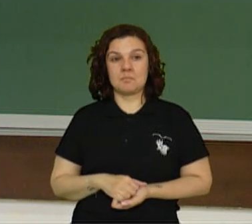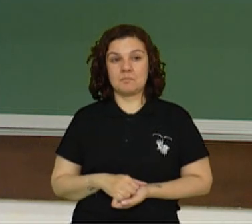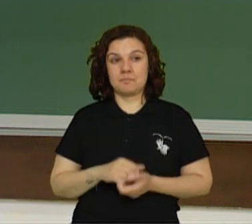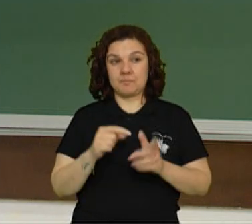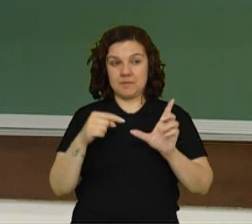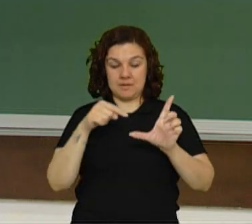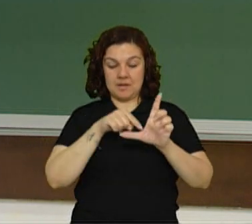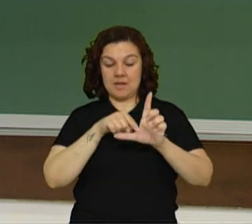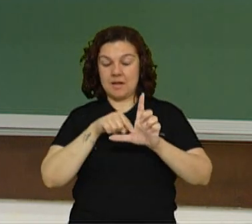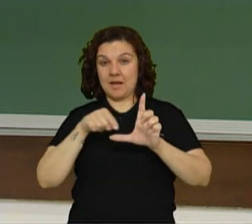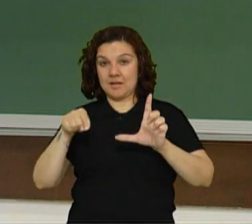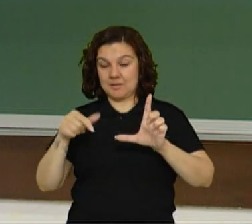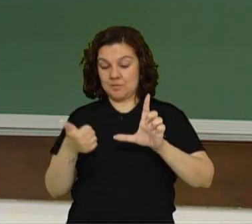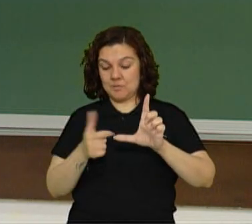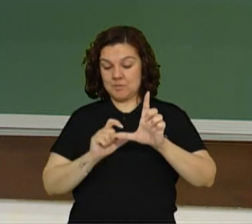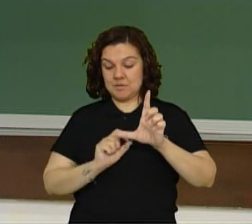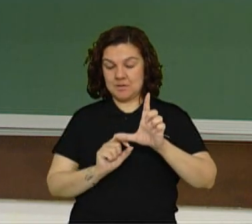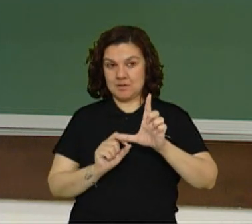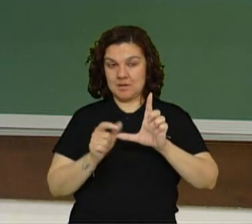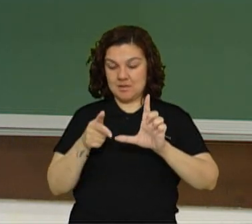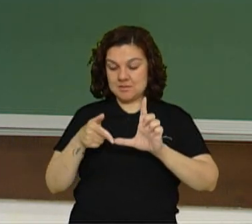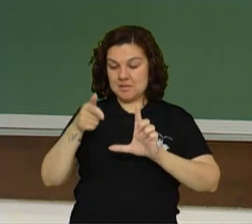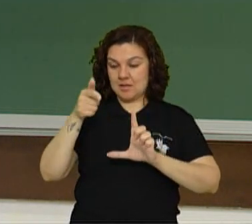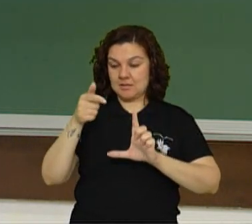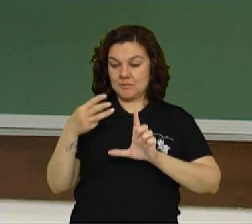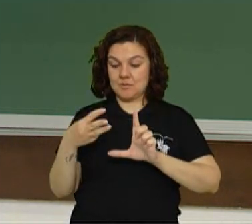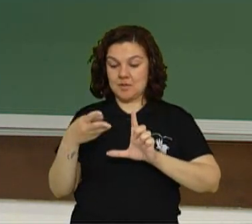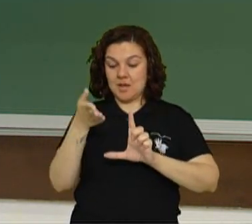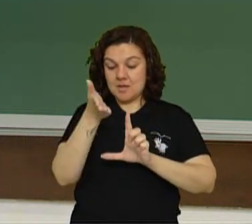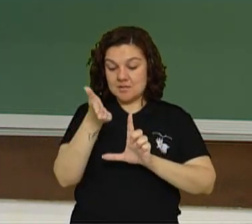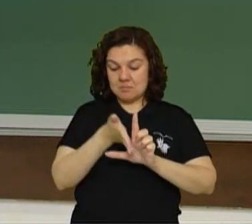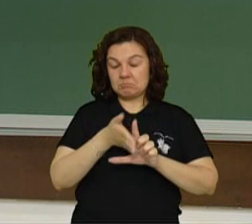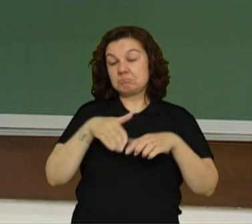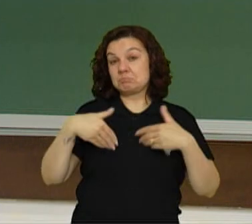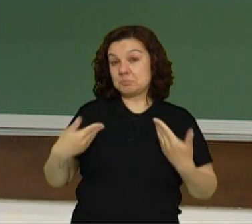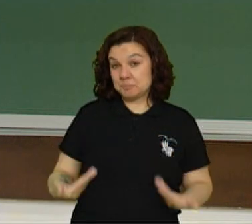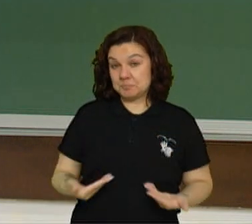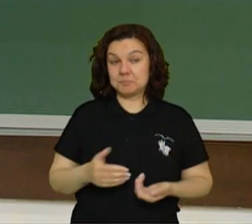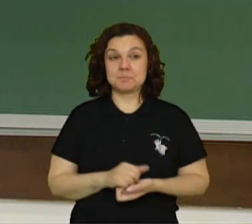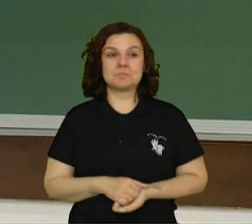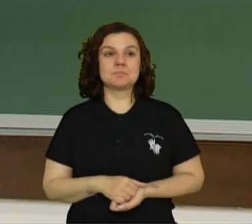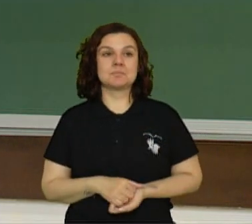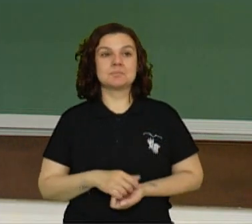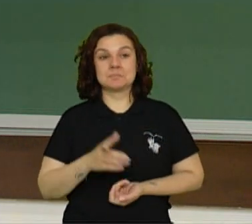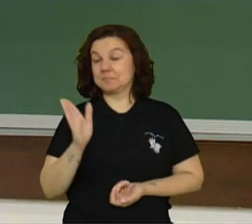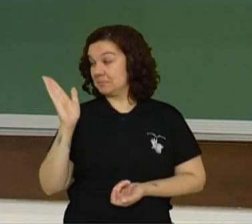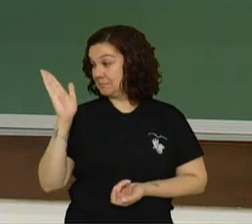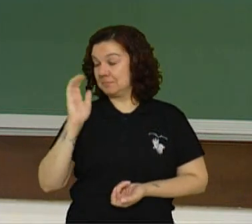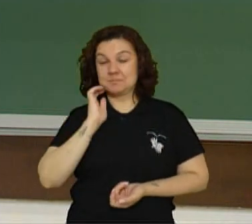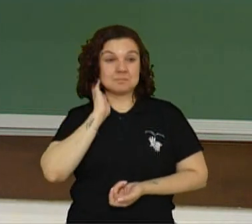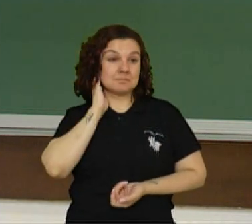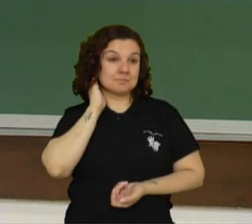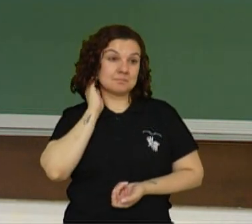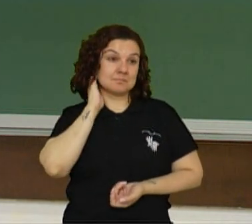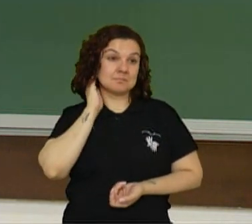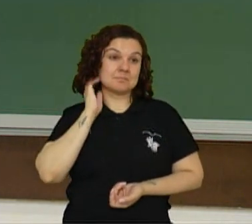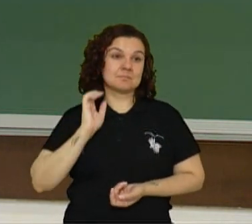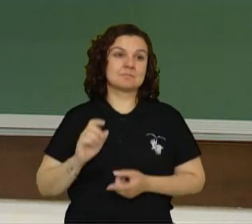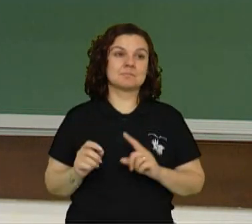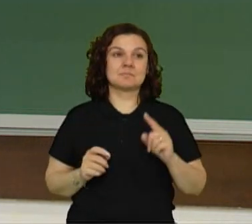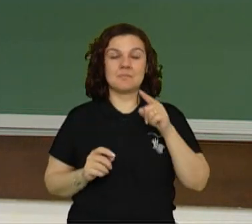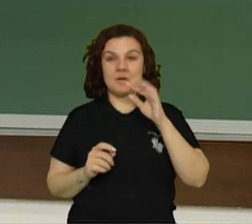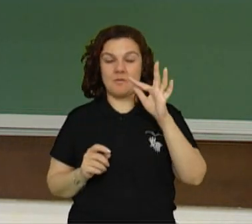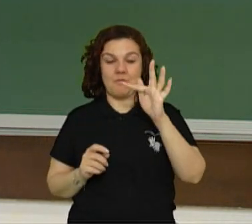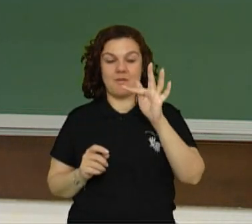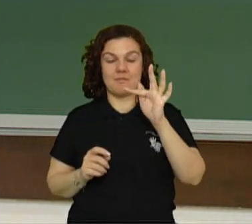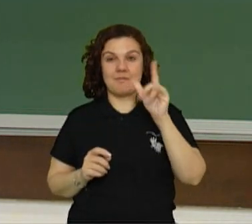Cateto 10, cateto 3, hipotenusa a ser calculada. Olha ele aqui. Caminho da